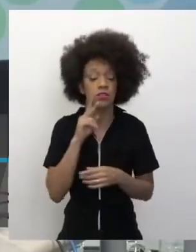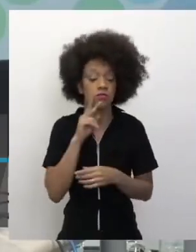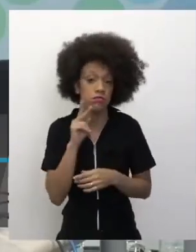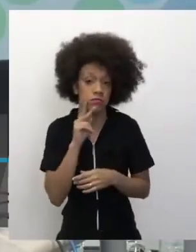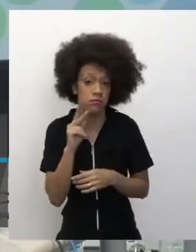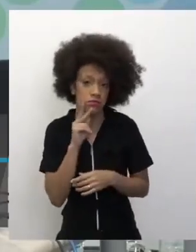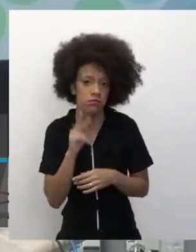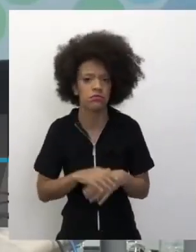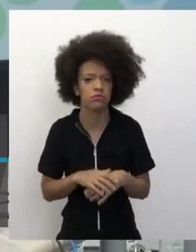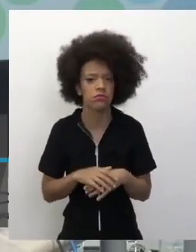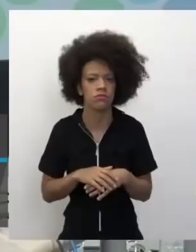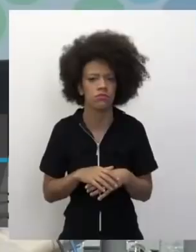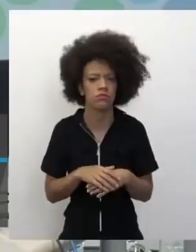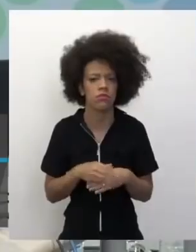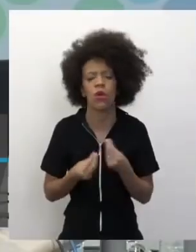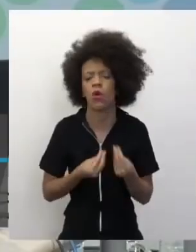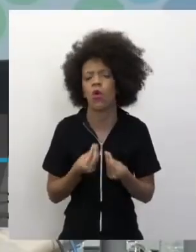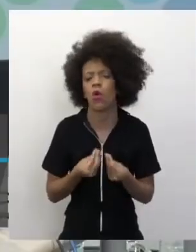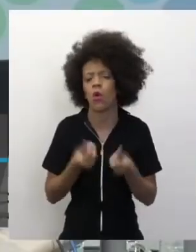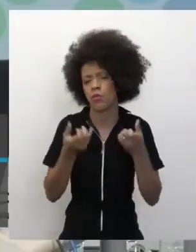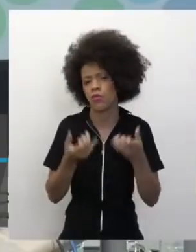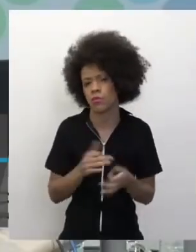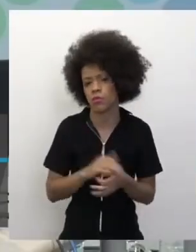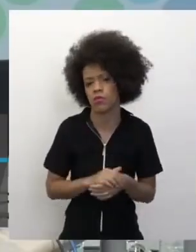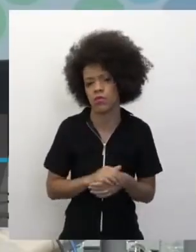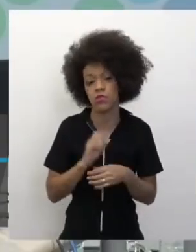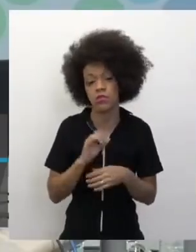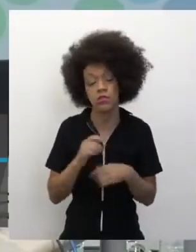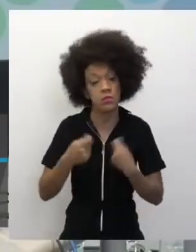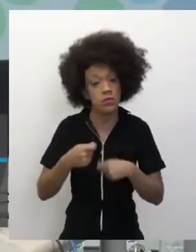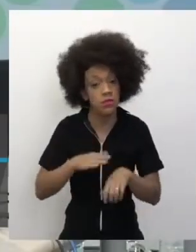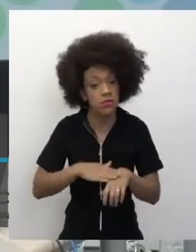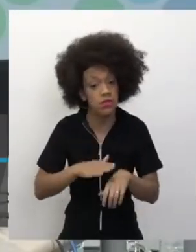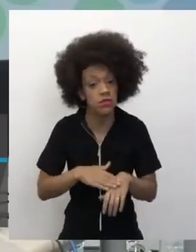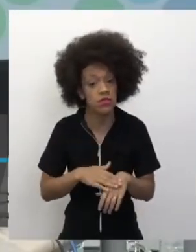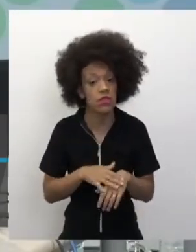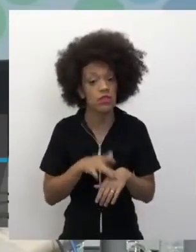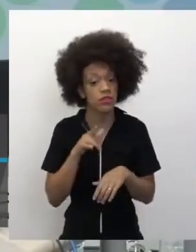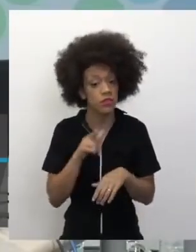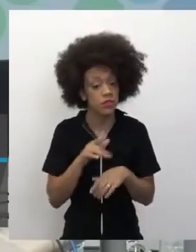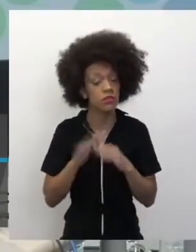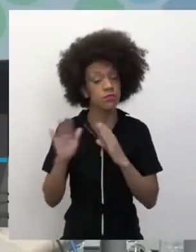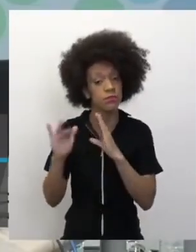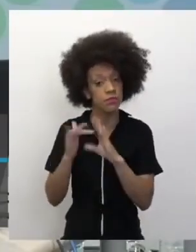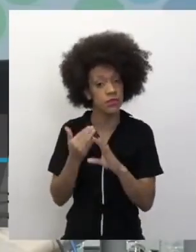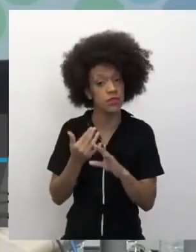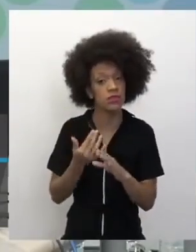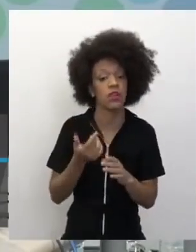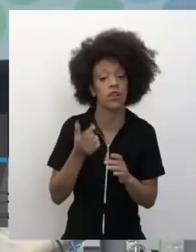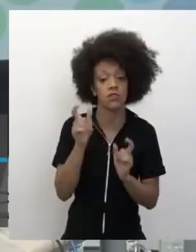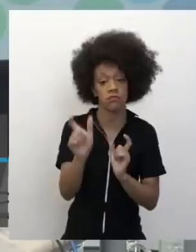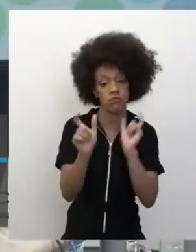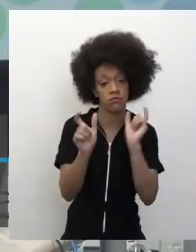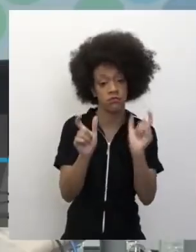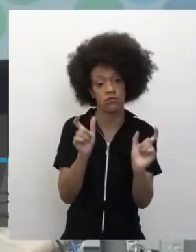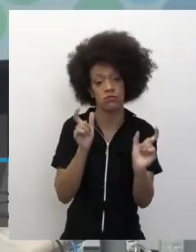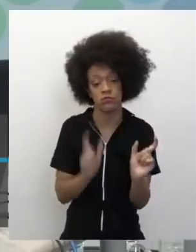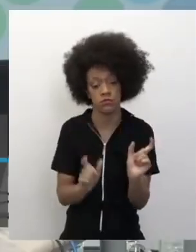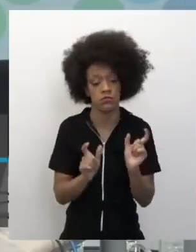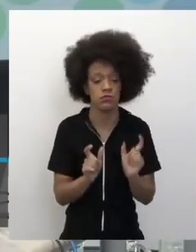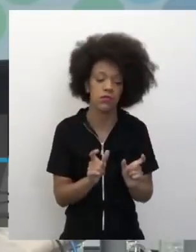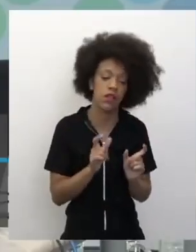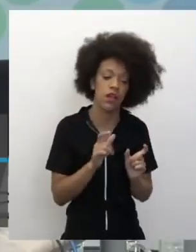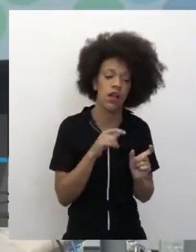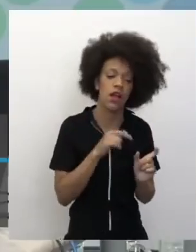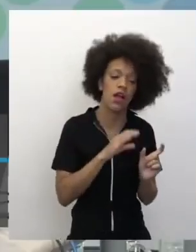fumante. E aí, como é que eu justifico isso? Se você tivesse que fazer, você coloca lá as repetições de caixa, ou você escreve que a